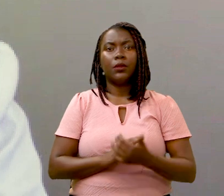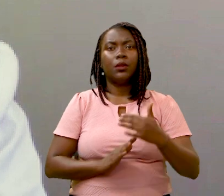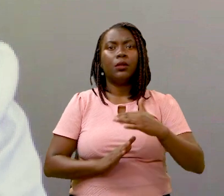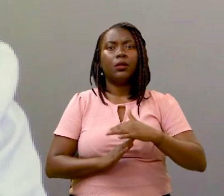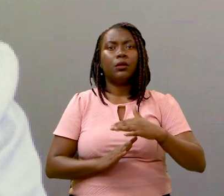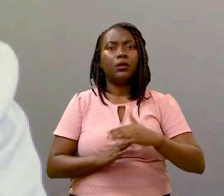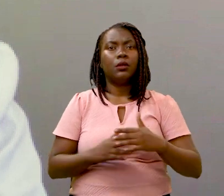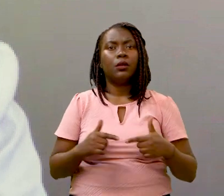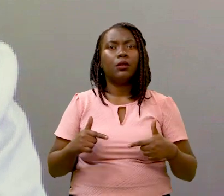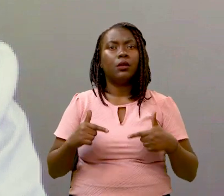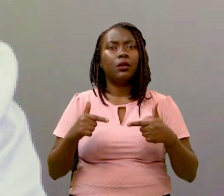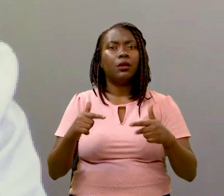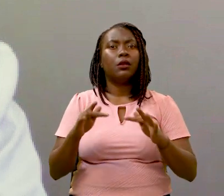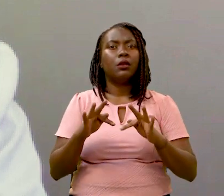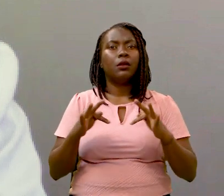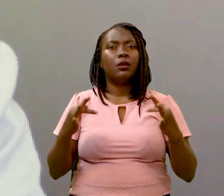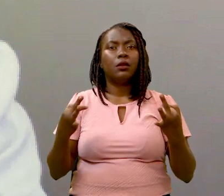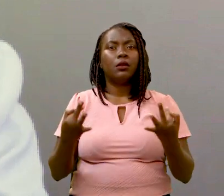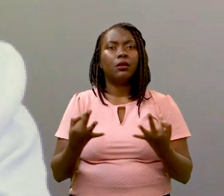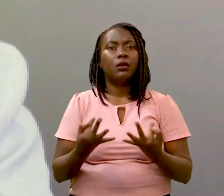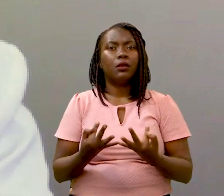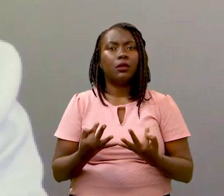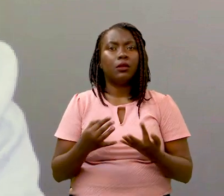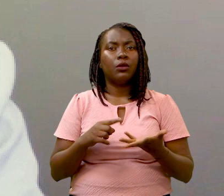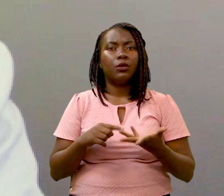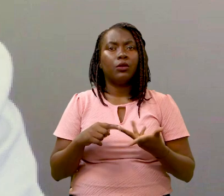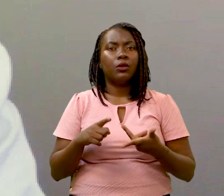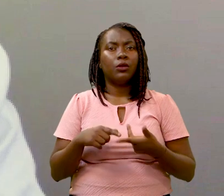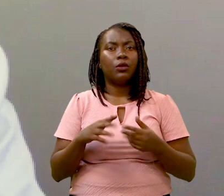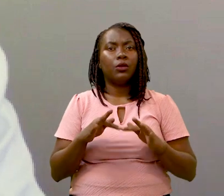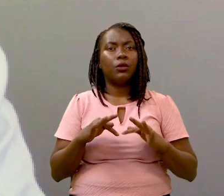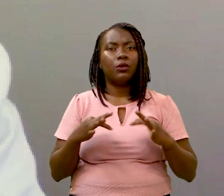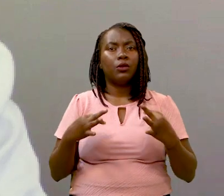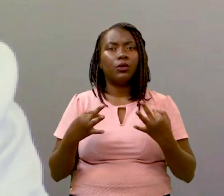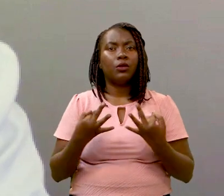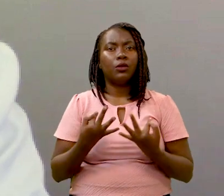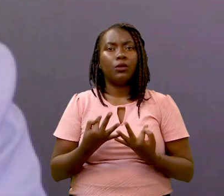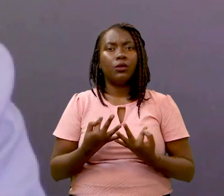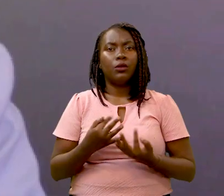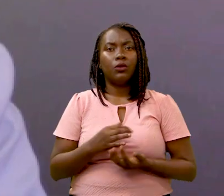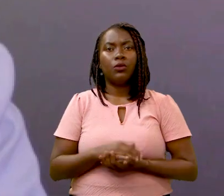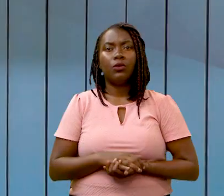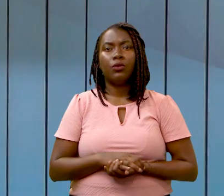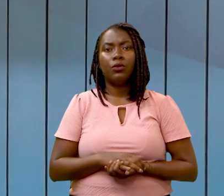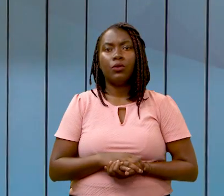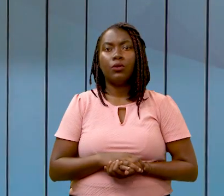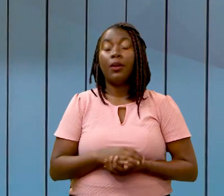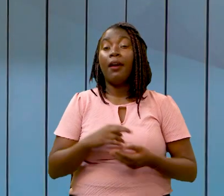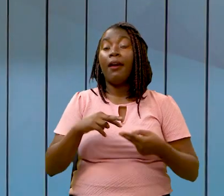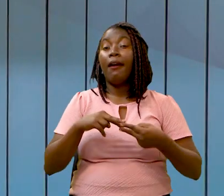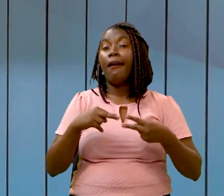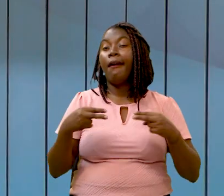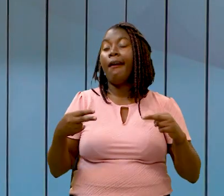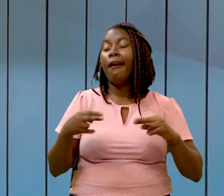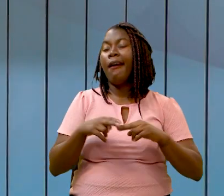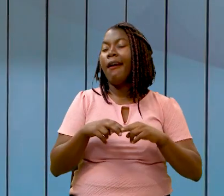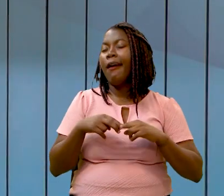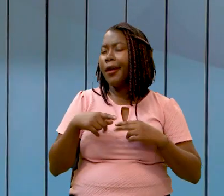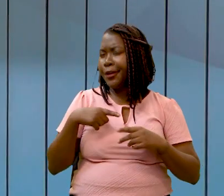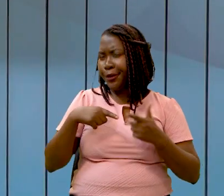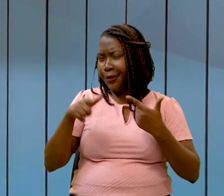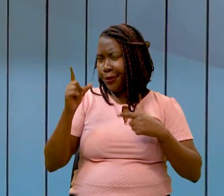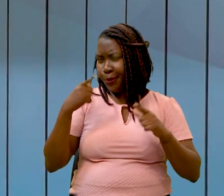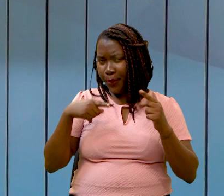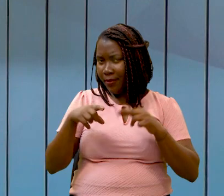ação familiar, né? O componente familiar é nítido. Além dessa causa genética, teriam